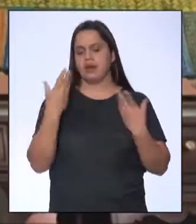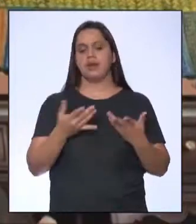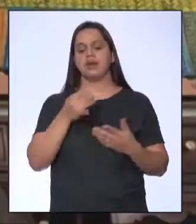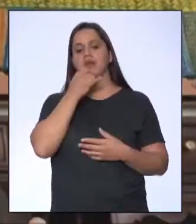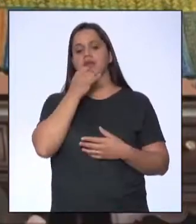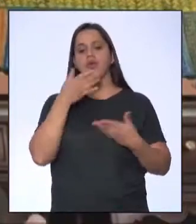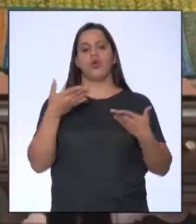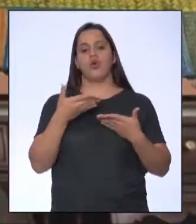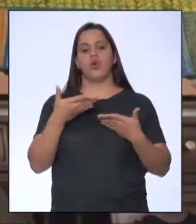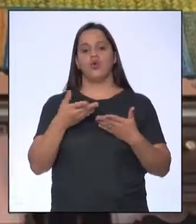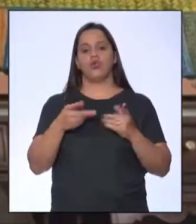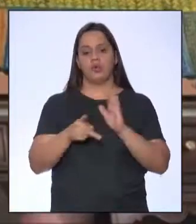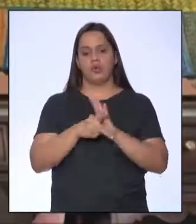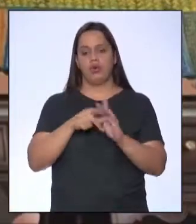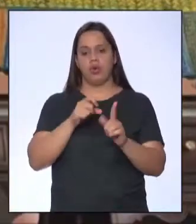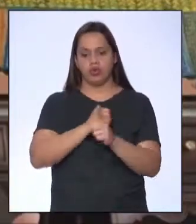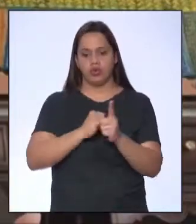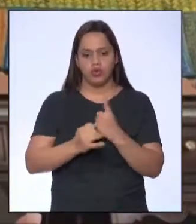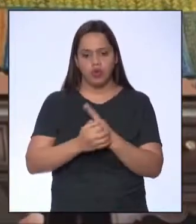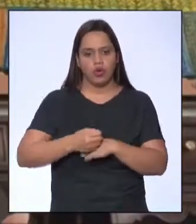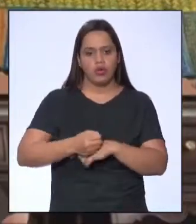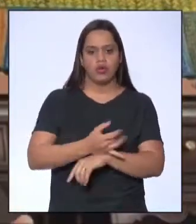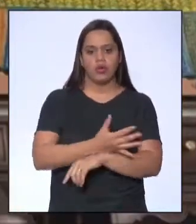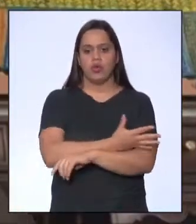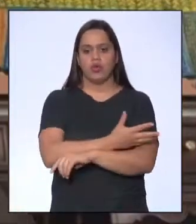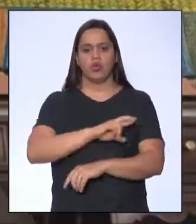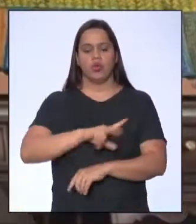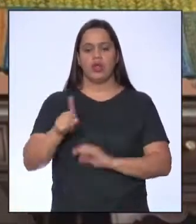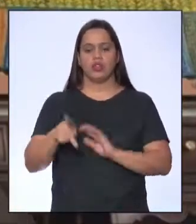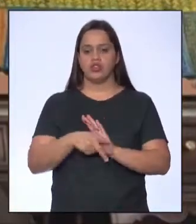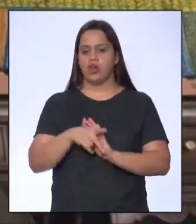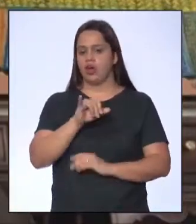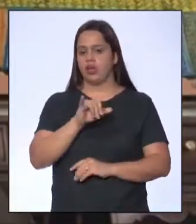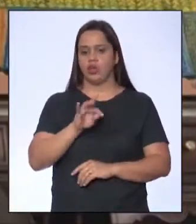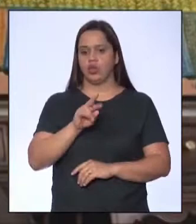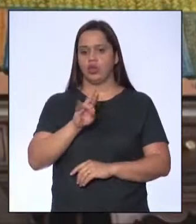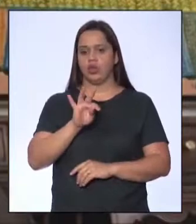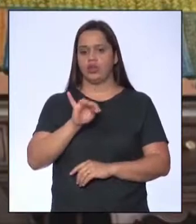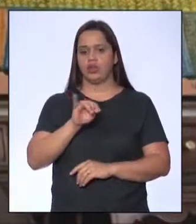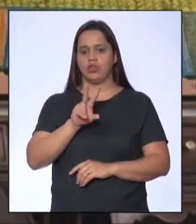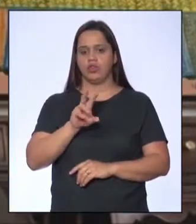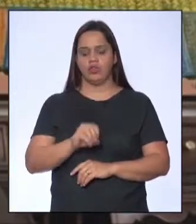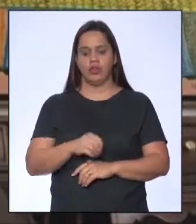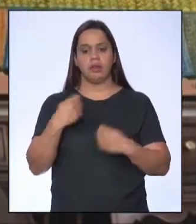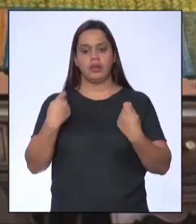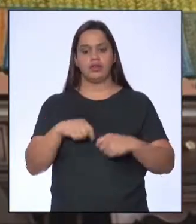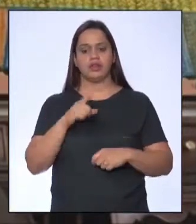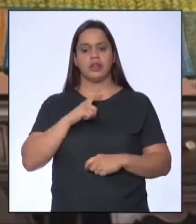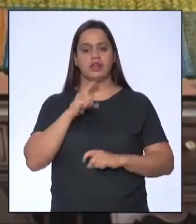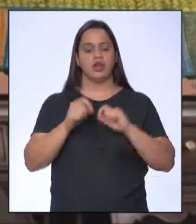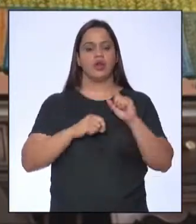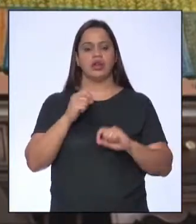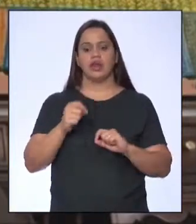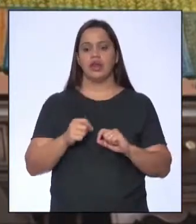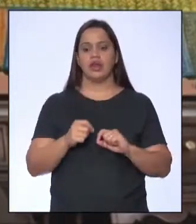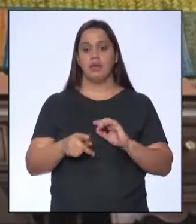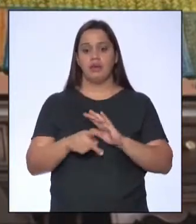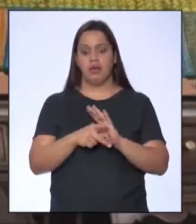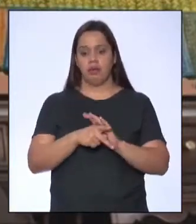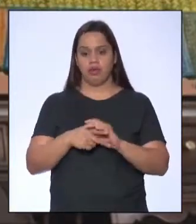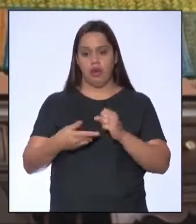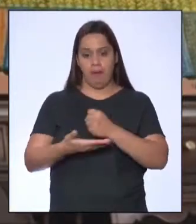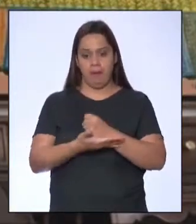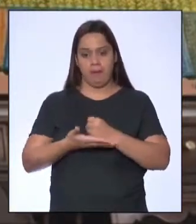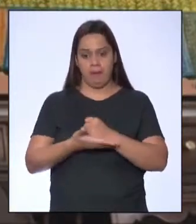com a socioemocional. Não pode mais ser só intuitivo, você tem um respaldo científico,